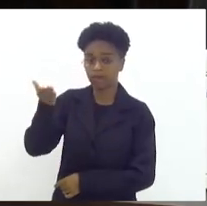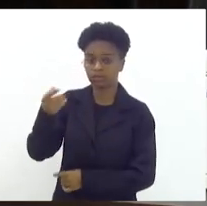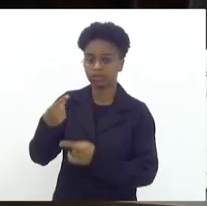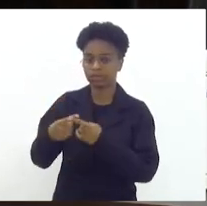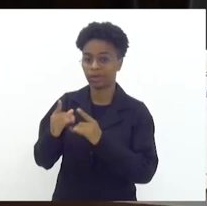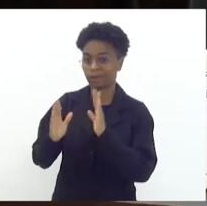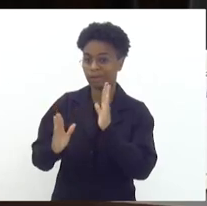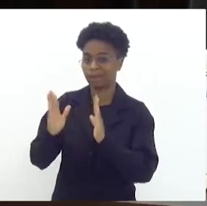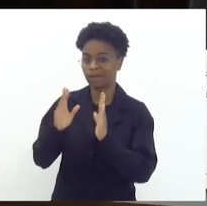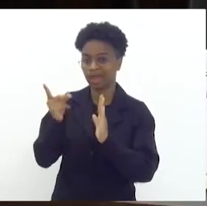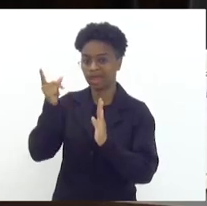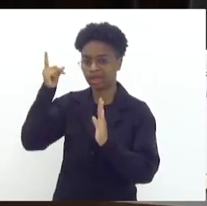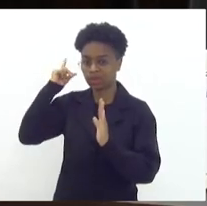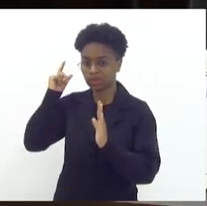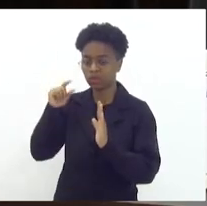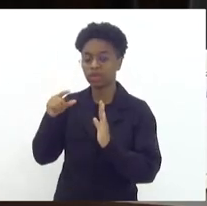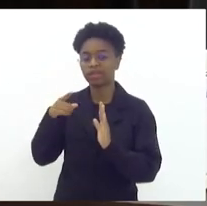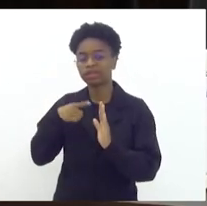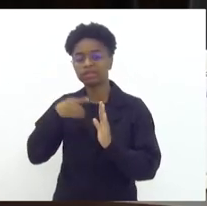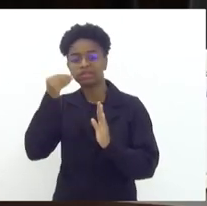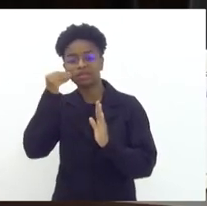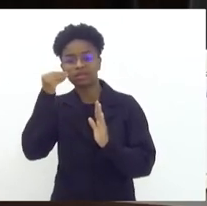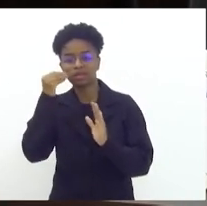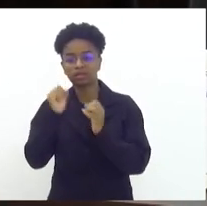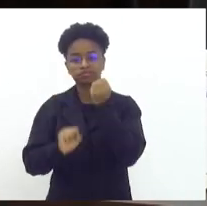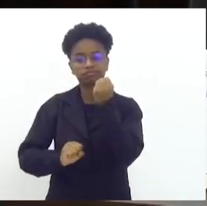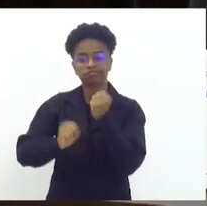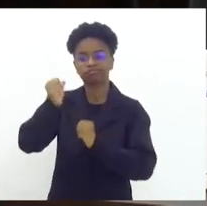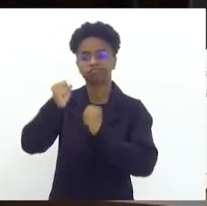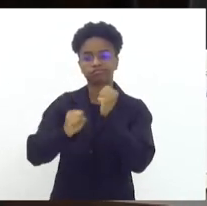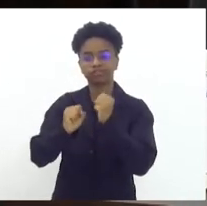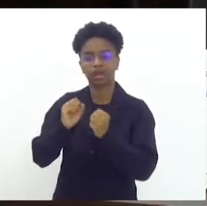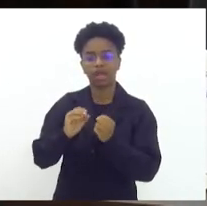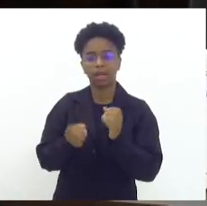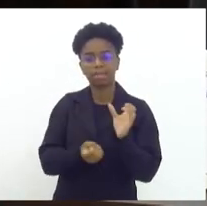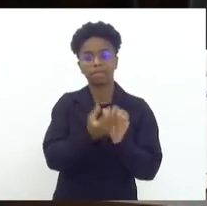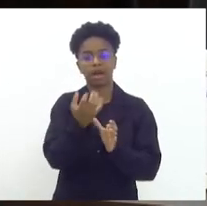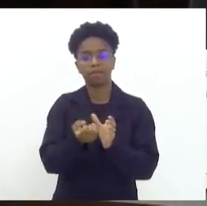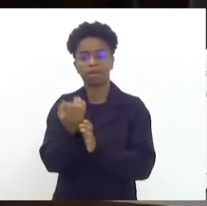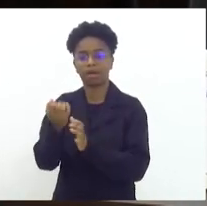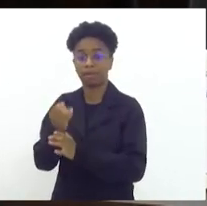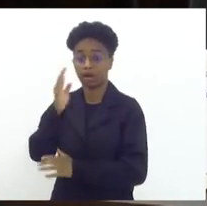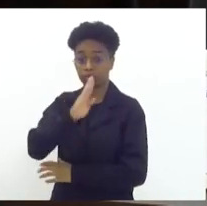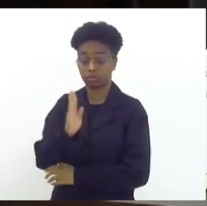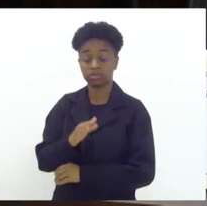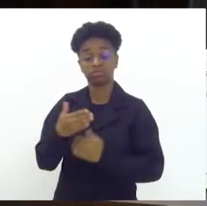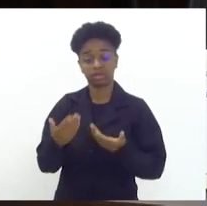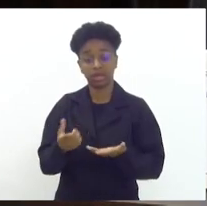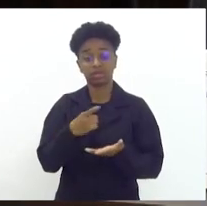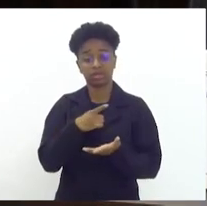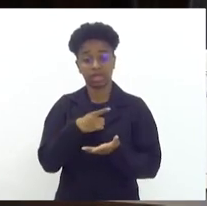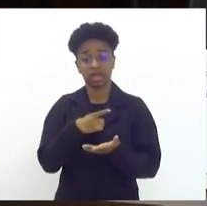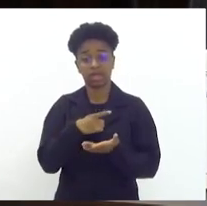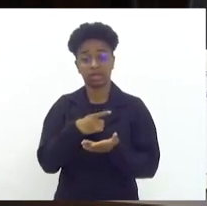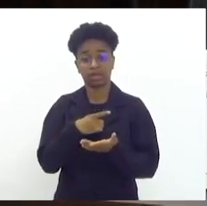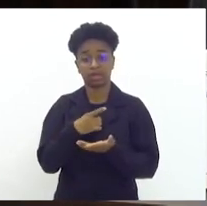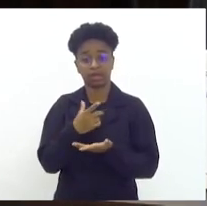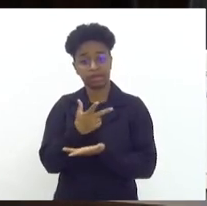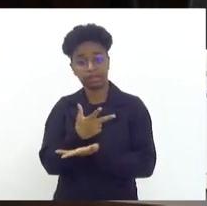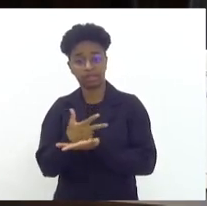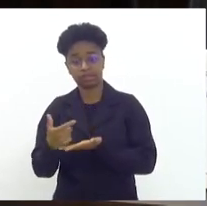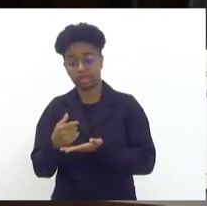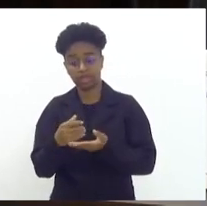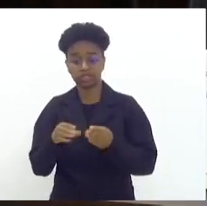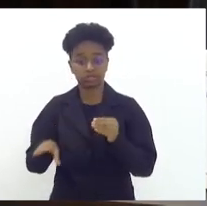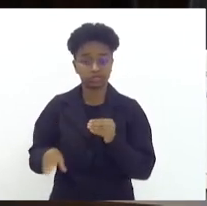naquele momento se buscava industrializar o país então a tributação e sedia sobre produtos esse